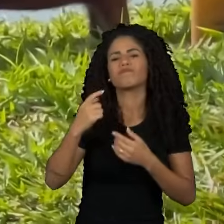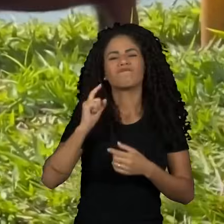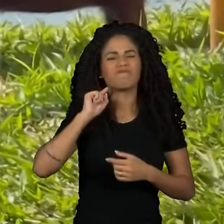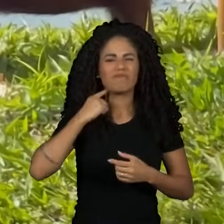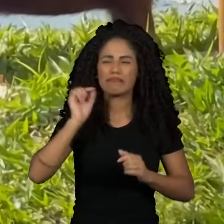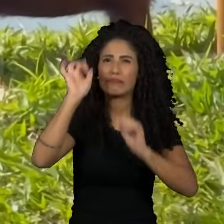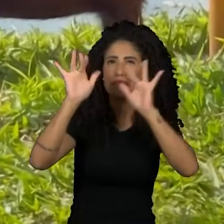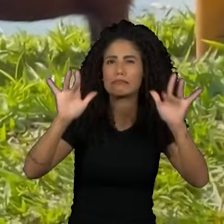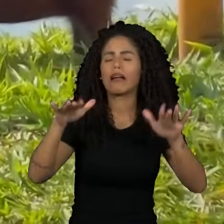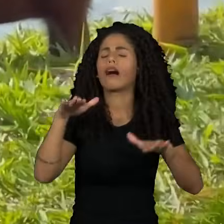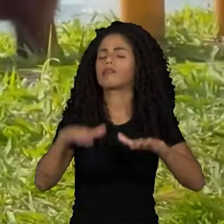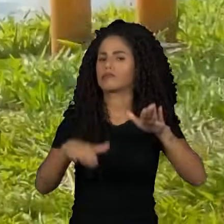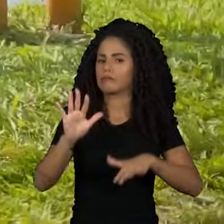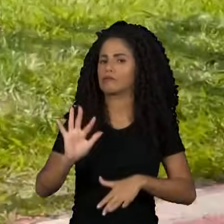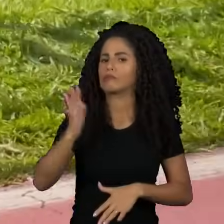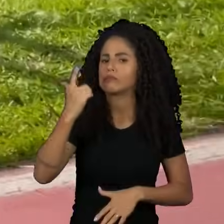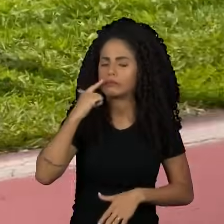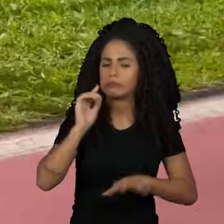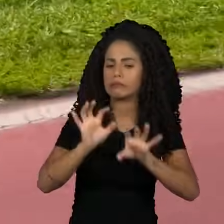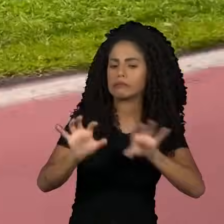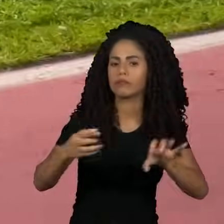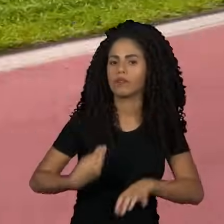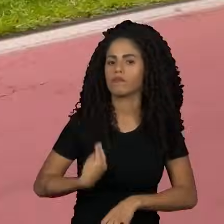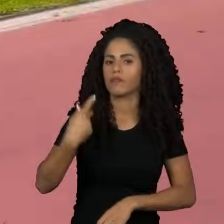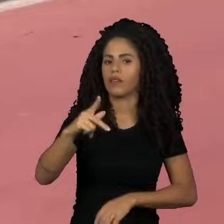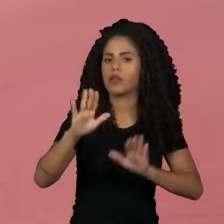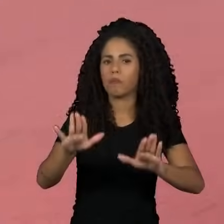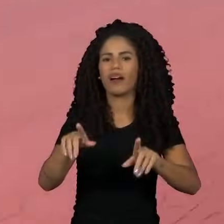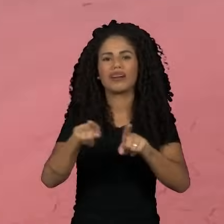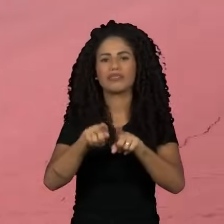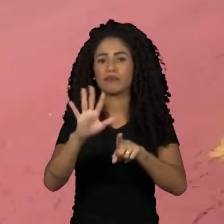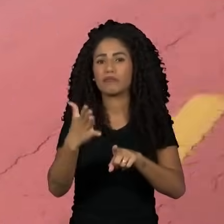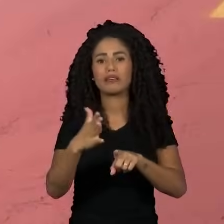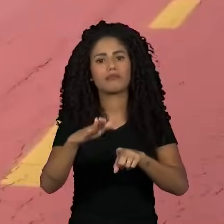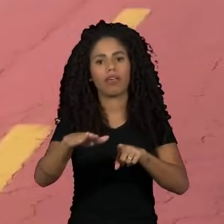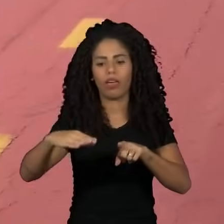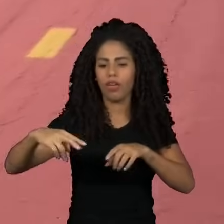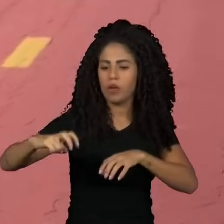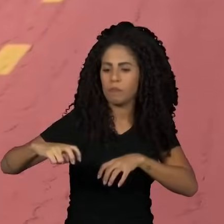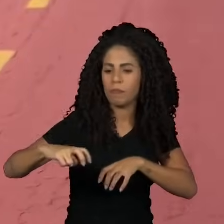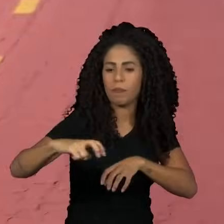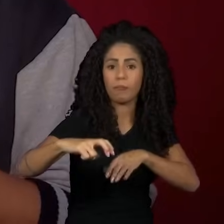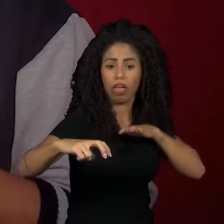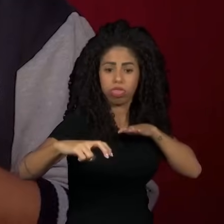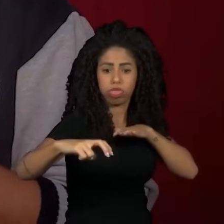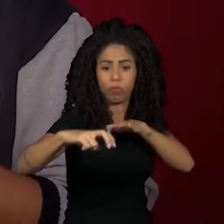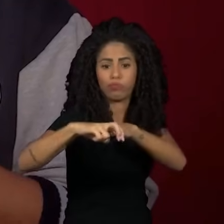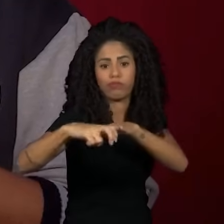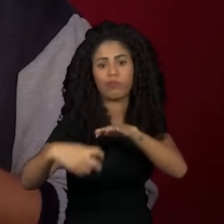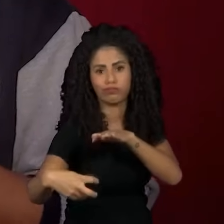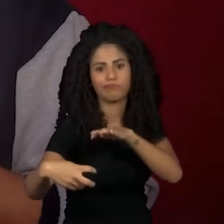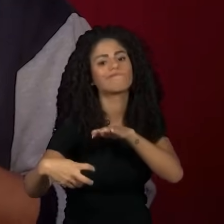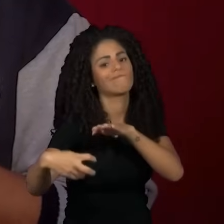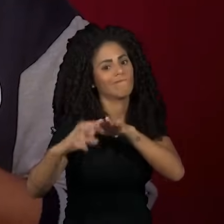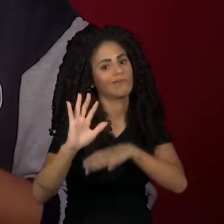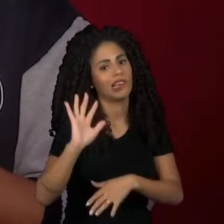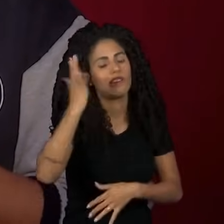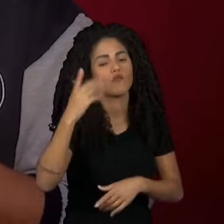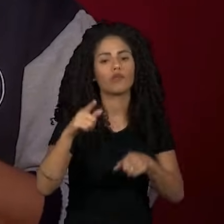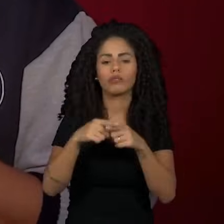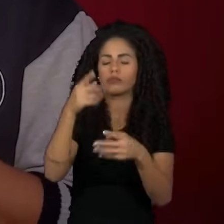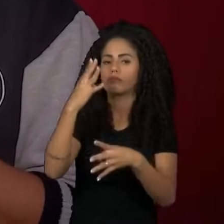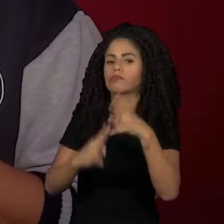interfere, né, na vida delas aqui. A gente tem os atropelamentos, podem devido das árvores, tem muitas questões que